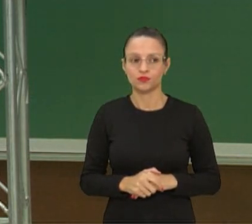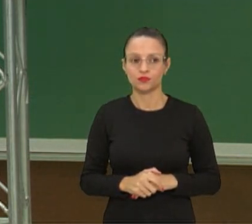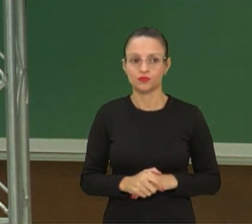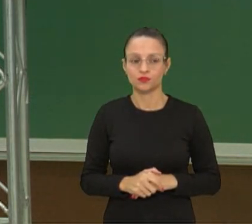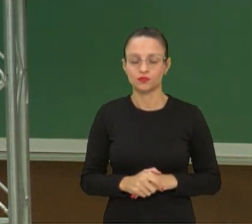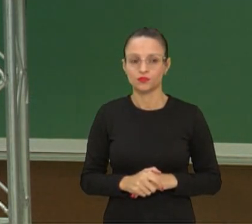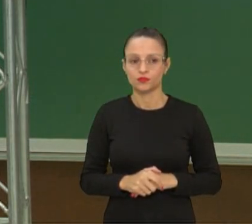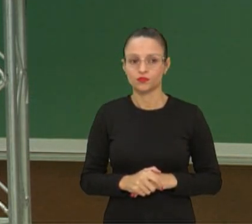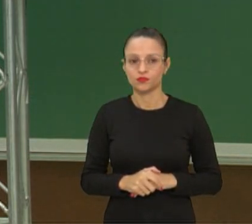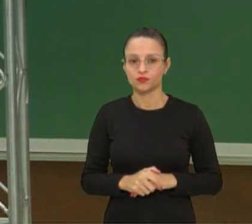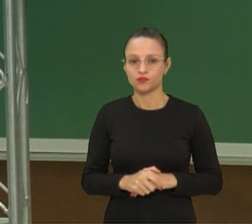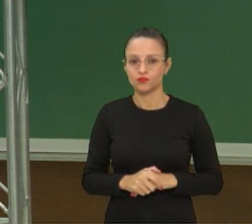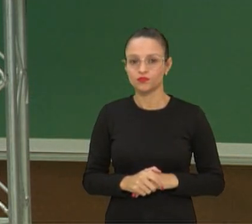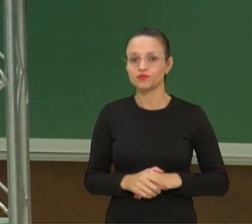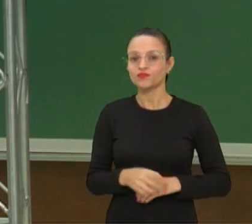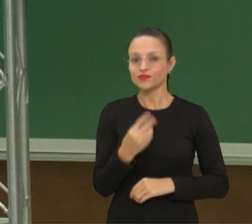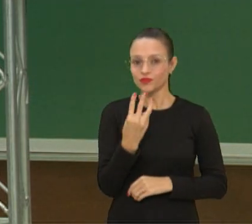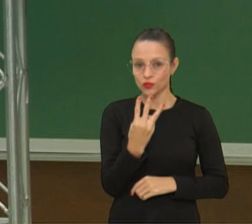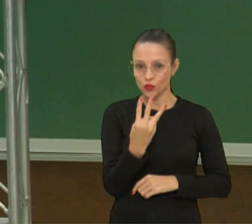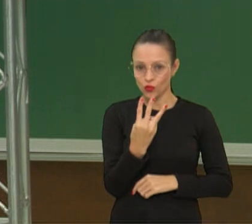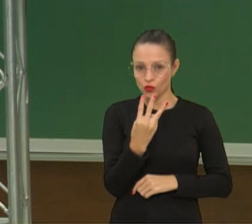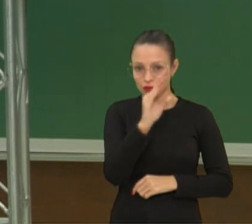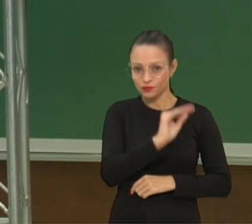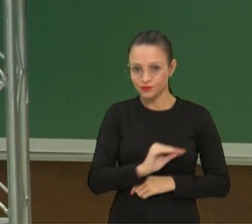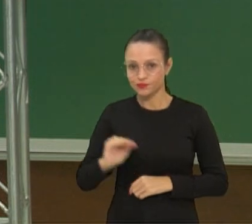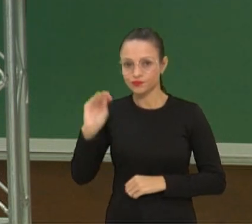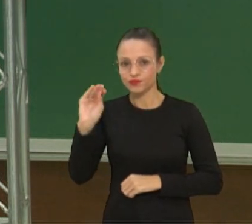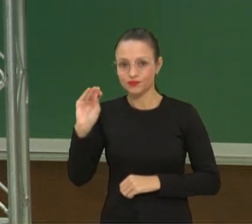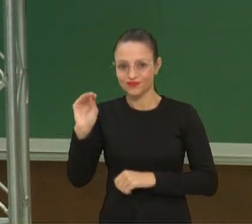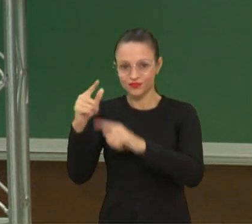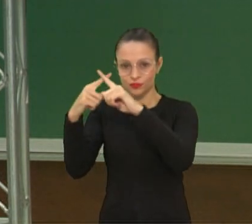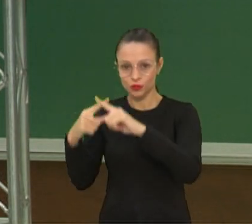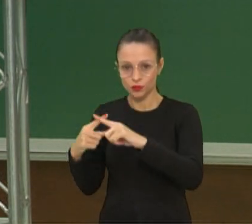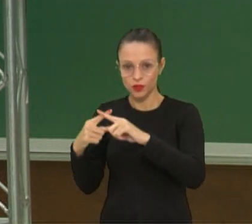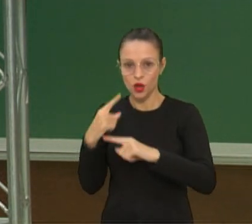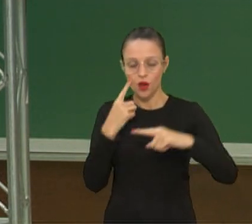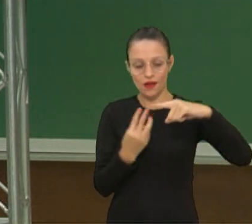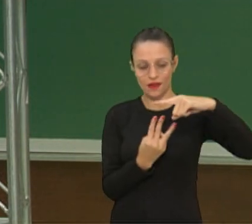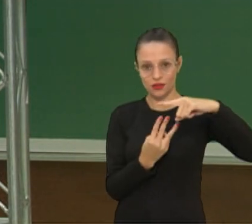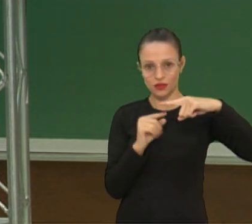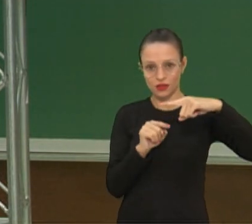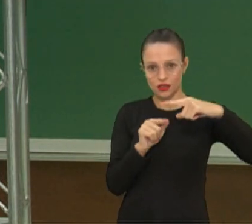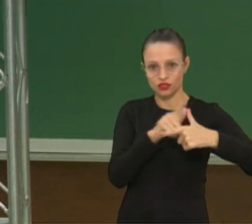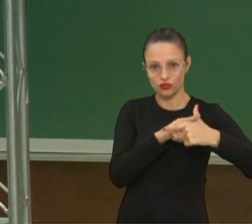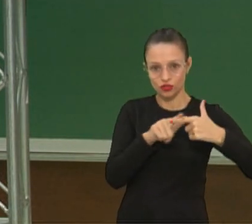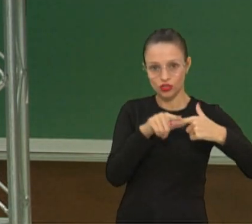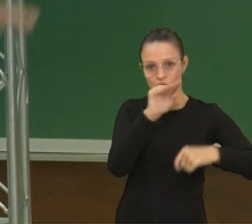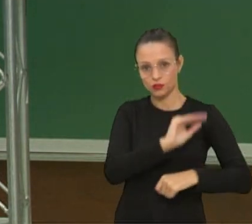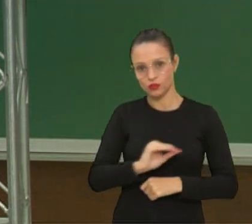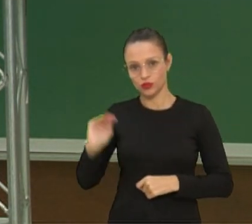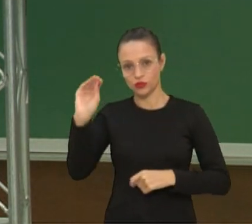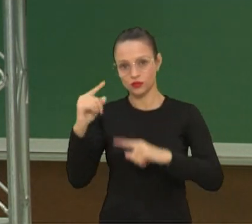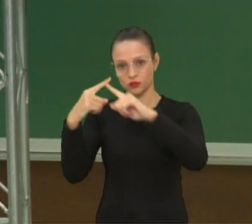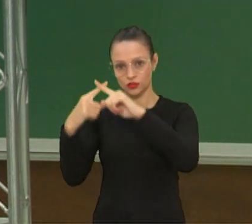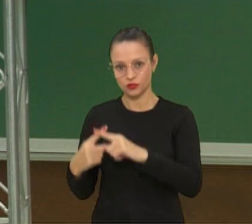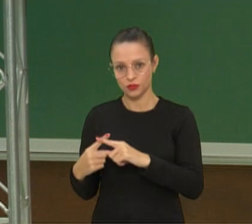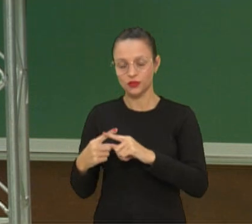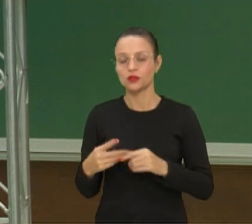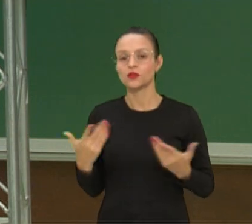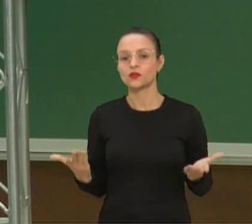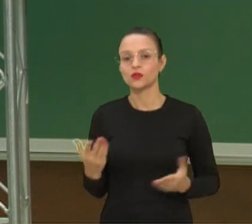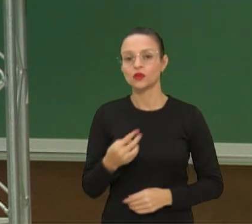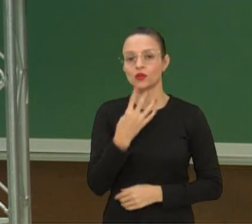Eu pego aquele 3 que está dividindo e passo para o outro lado multiplicando. Ó. O 3 que está dividindo vem para cá multiplicando. E quanto que